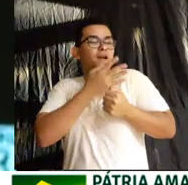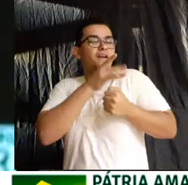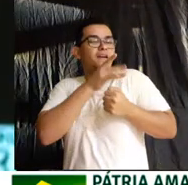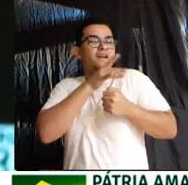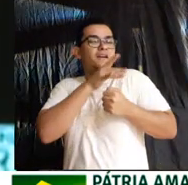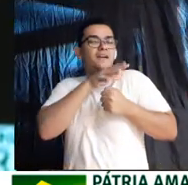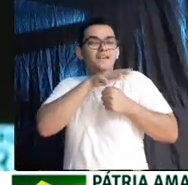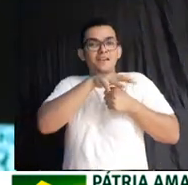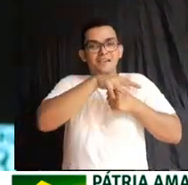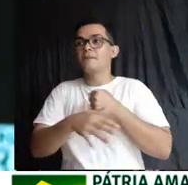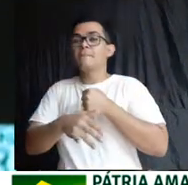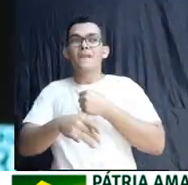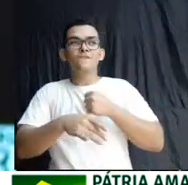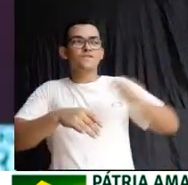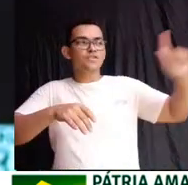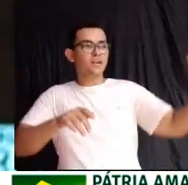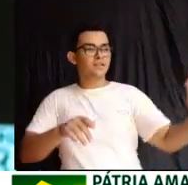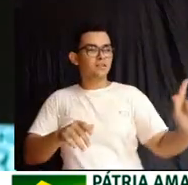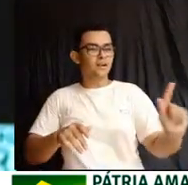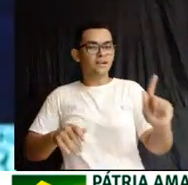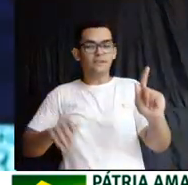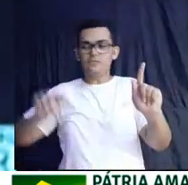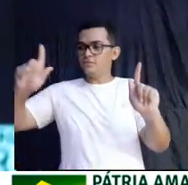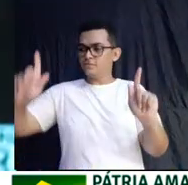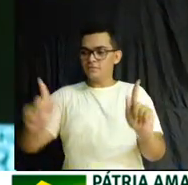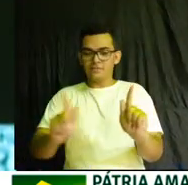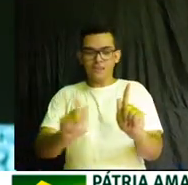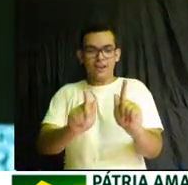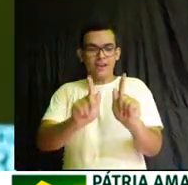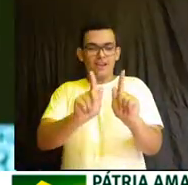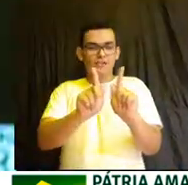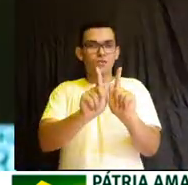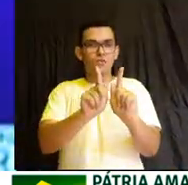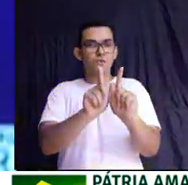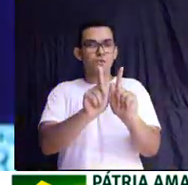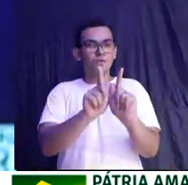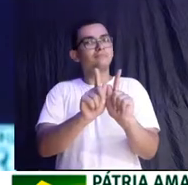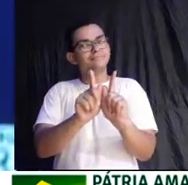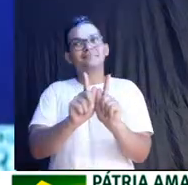dentro, tu vem chegando pra brincar no meu